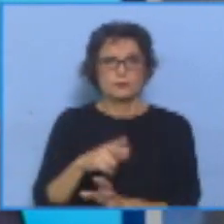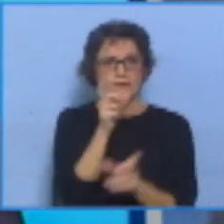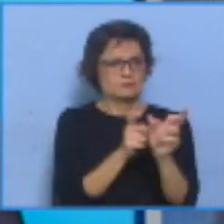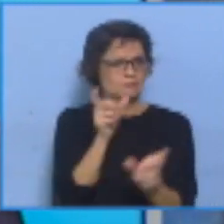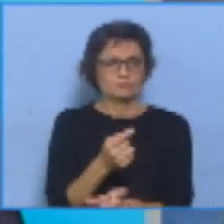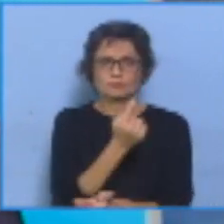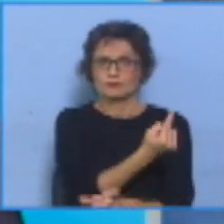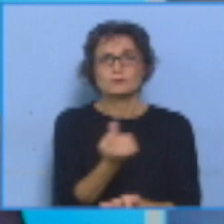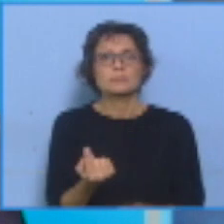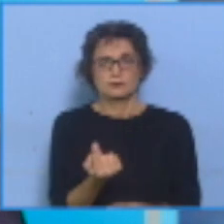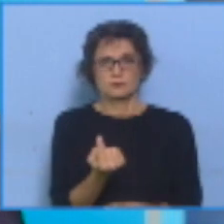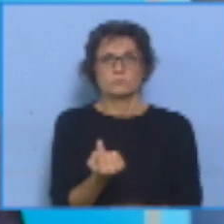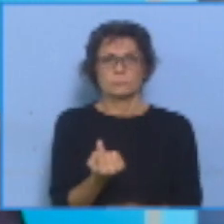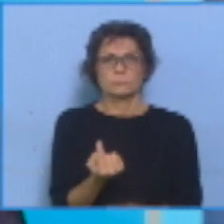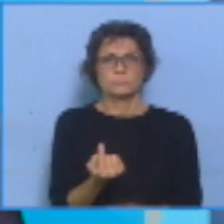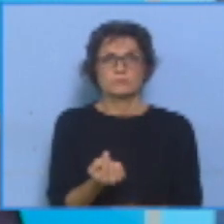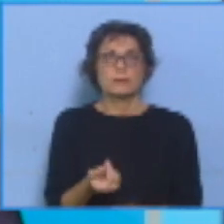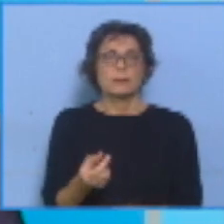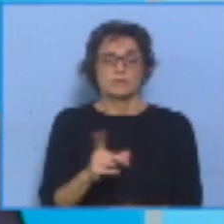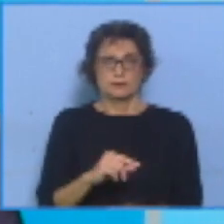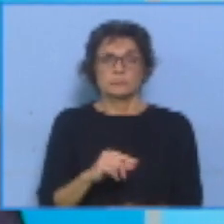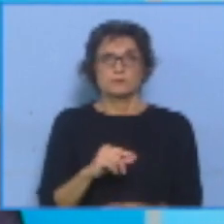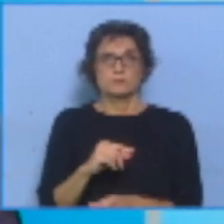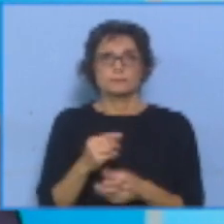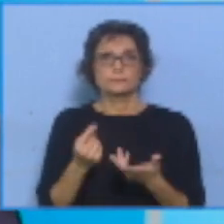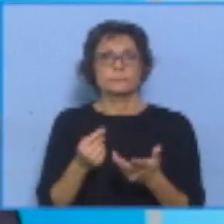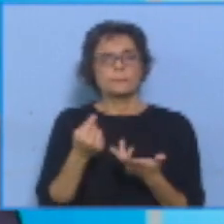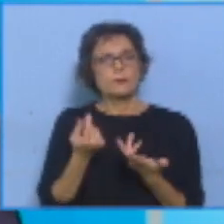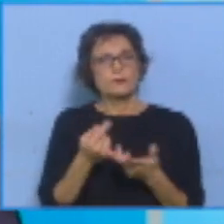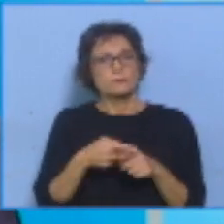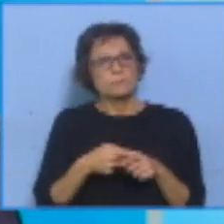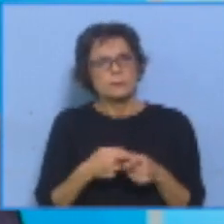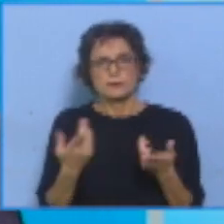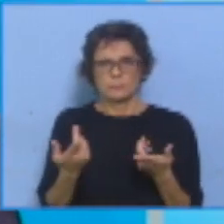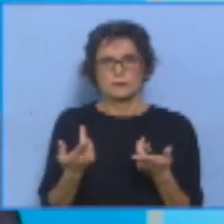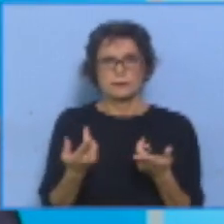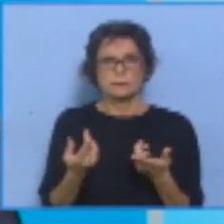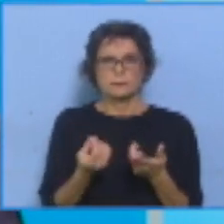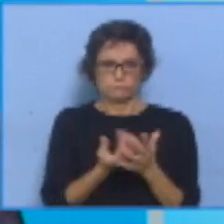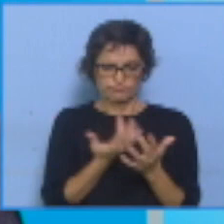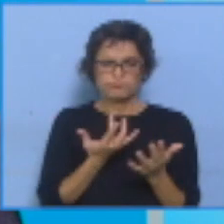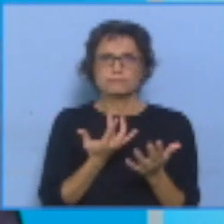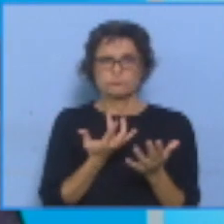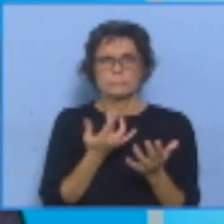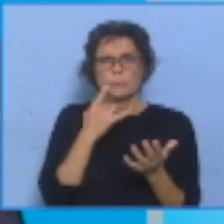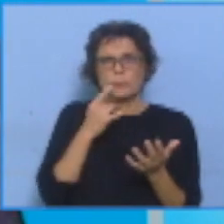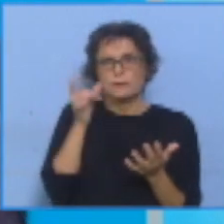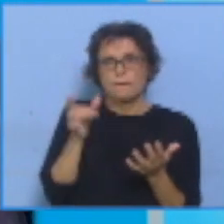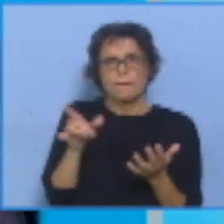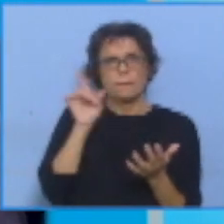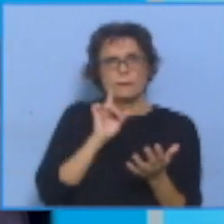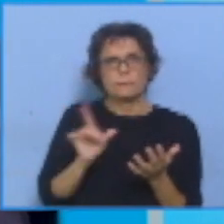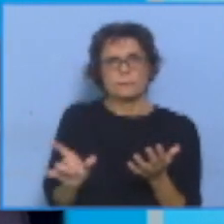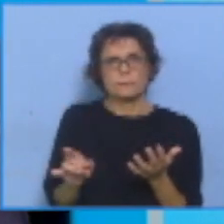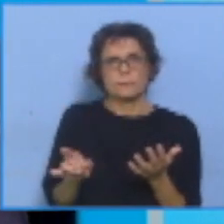pessoas, individualmente também, e há uma enorme curiosidade e um enorme interesse pela figura, pela obra e,